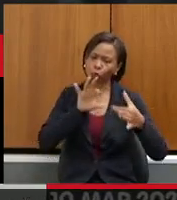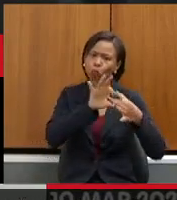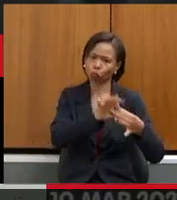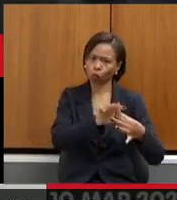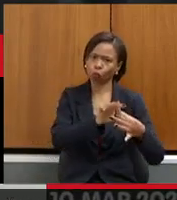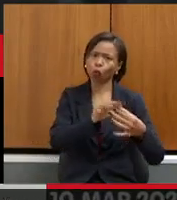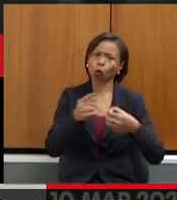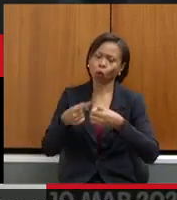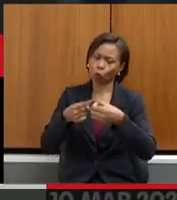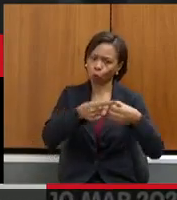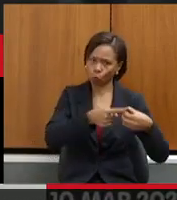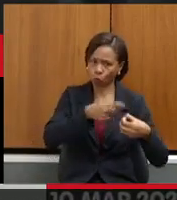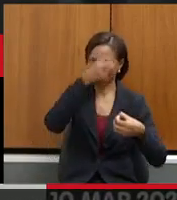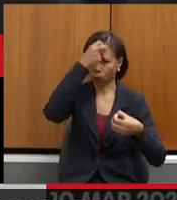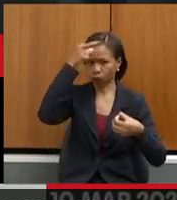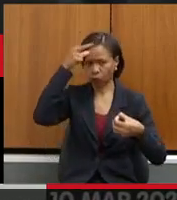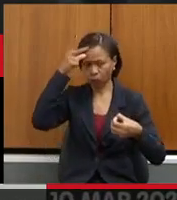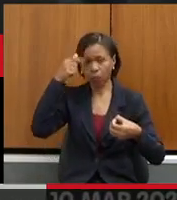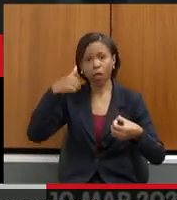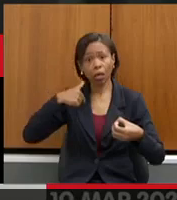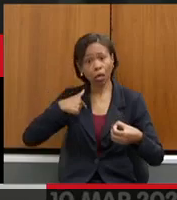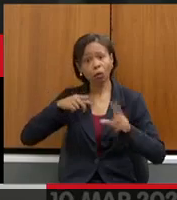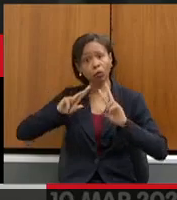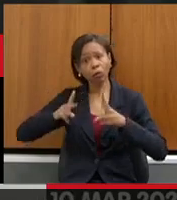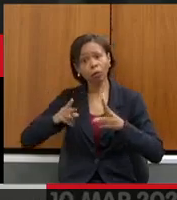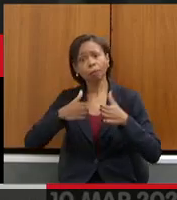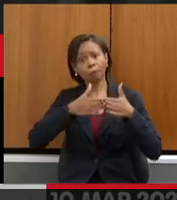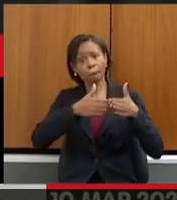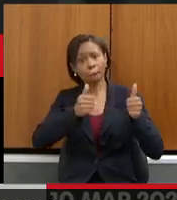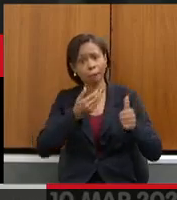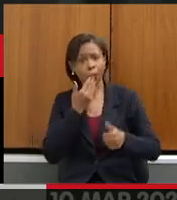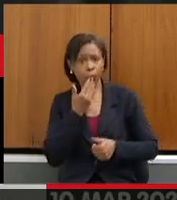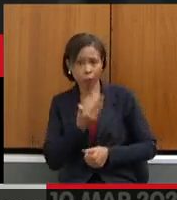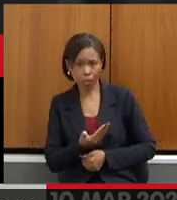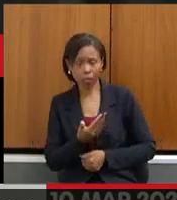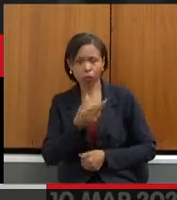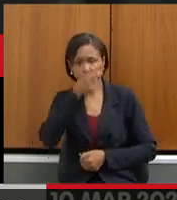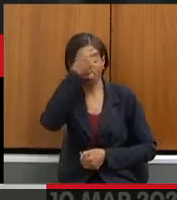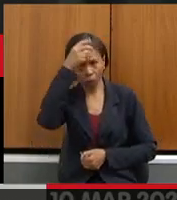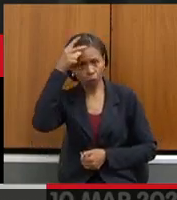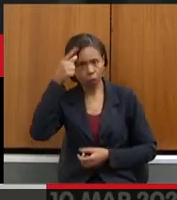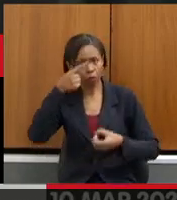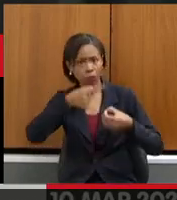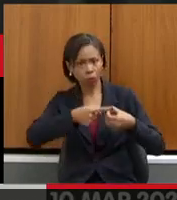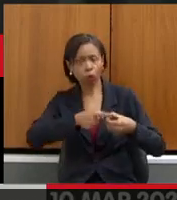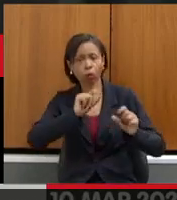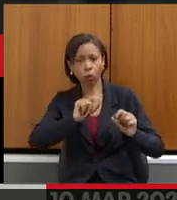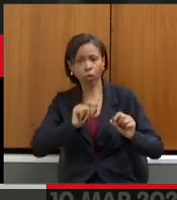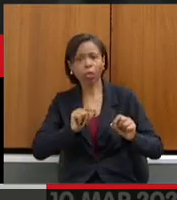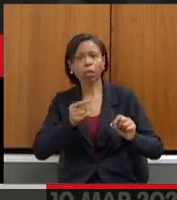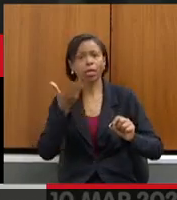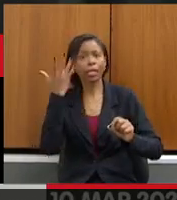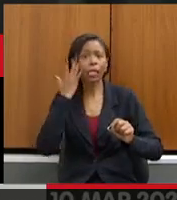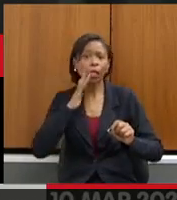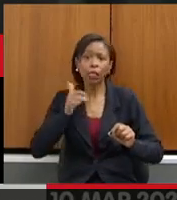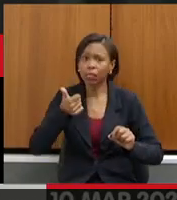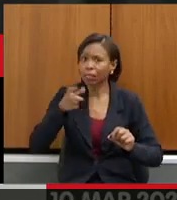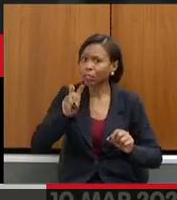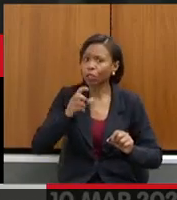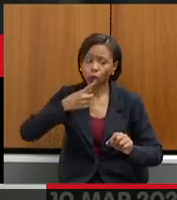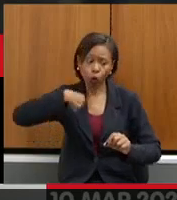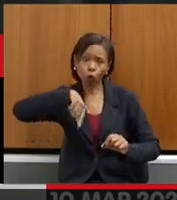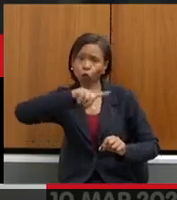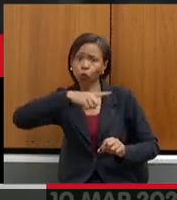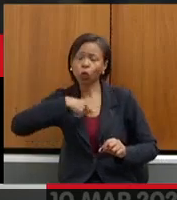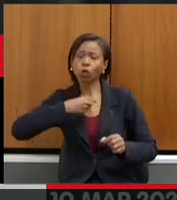o sempre peça os municípios aqui naqueles 15 dias os nossos discursos sejam os mesmos para que a